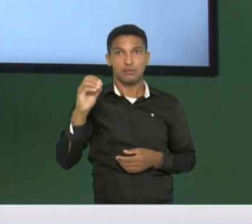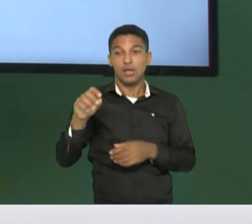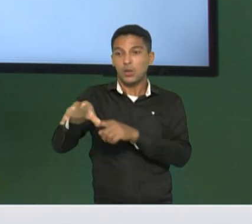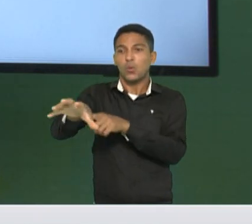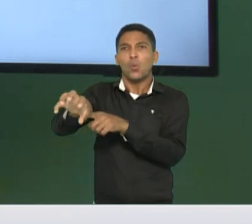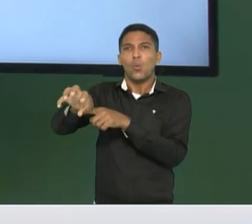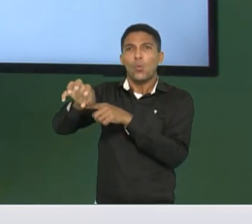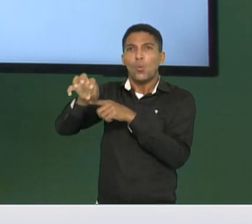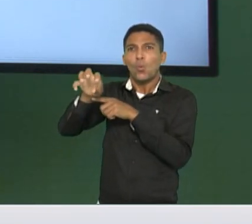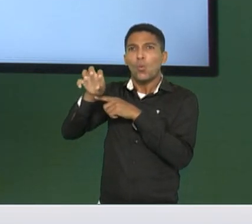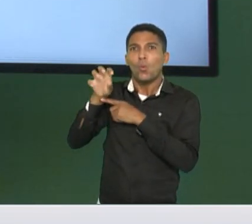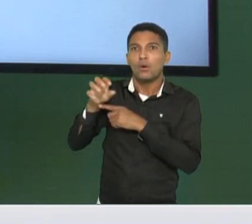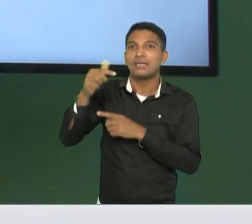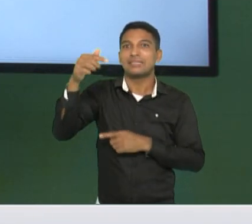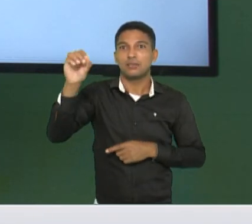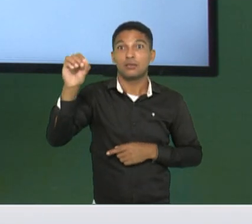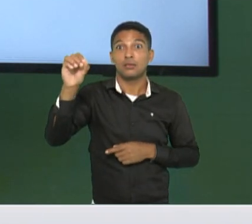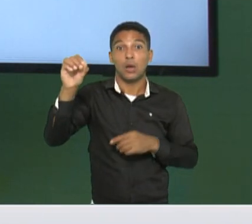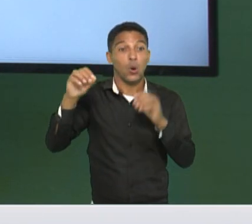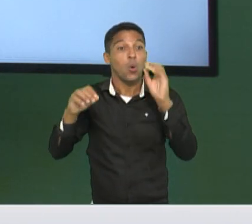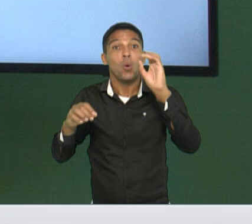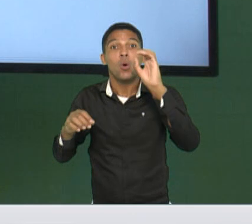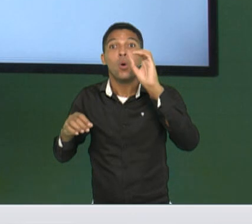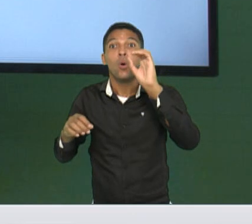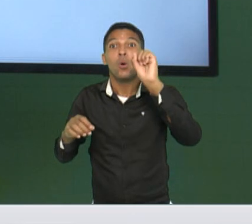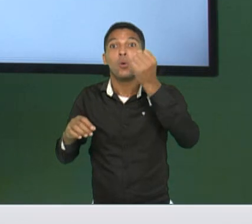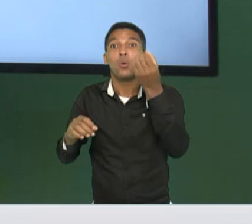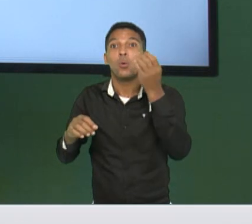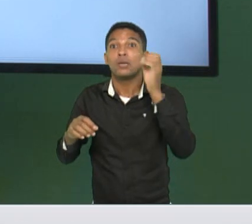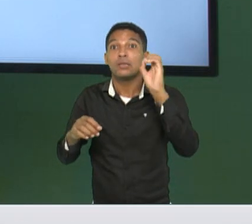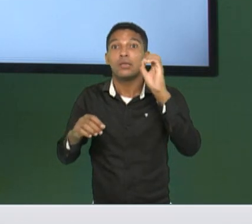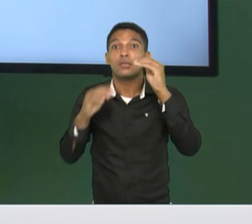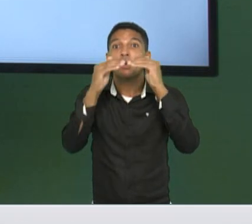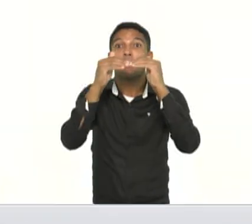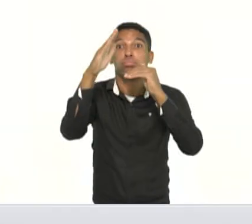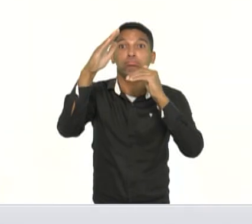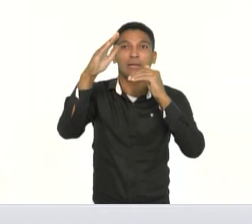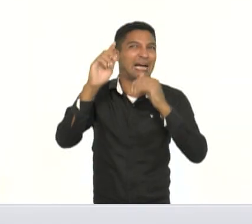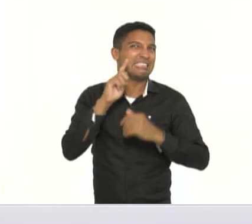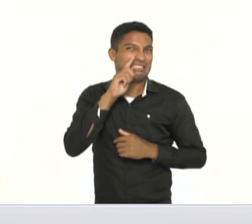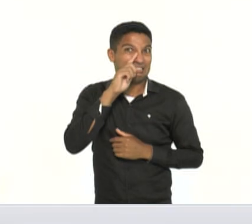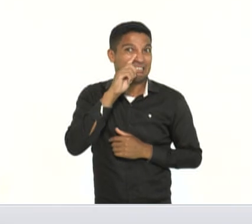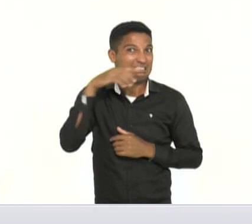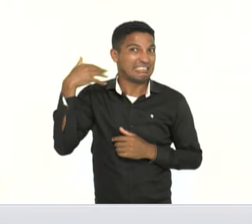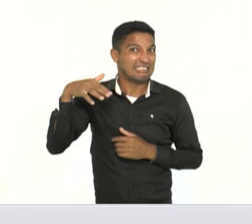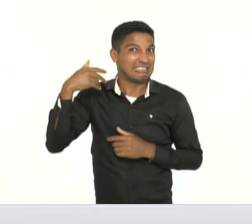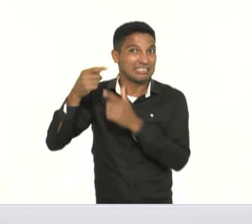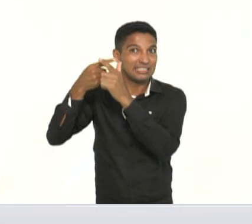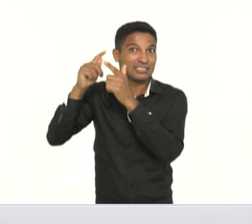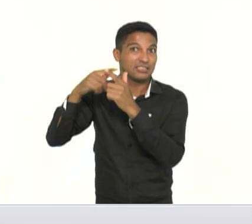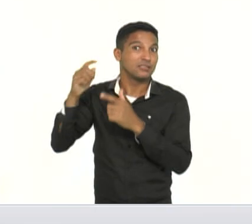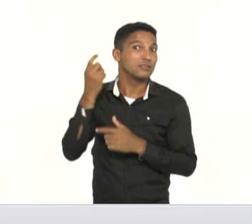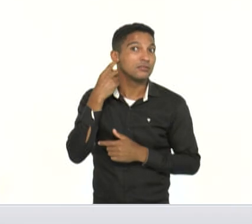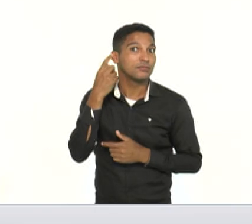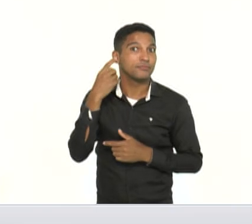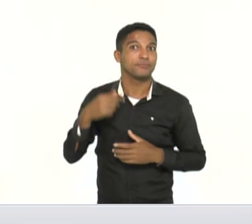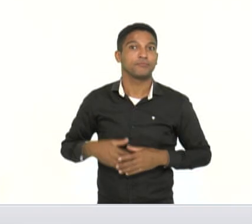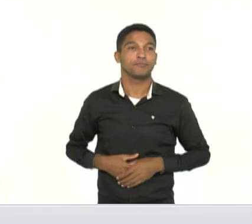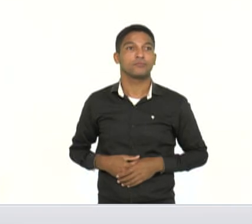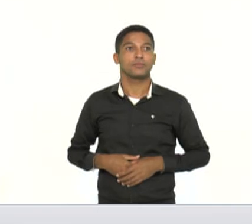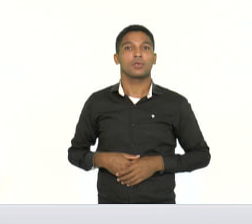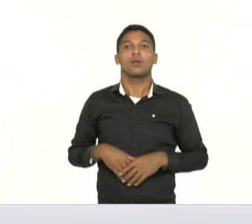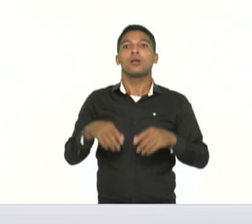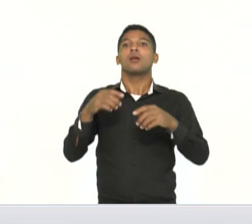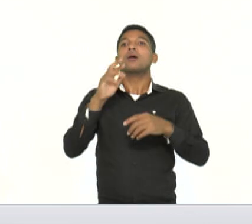Isso, acima de 80 já é perigoso para a audição humana. Então, olha, a resposta certa, letra C.